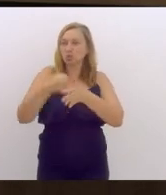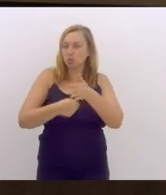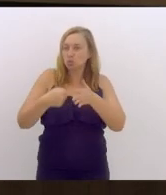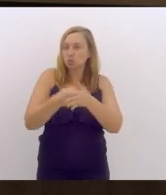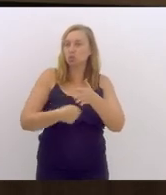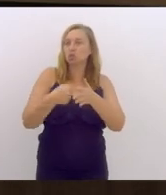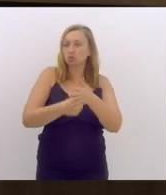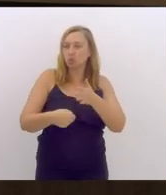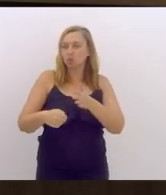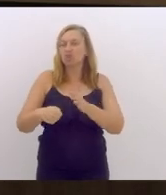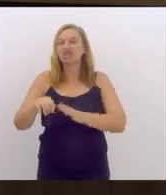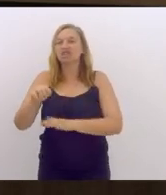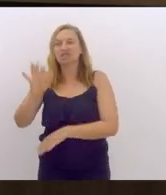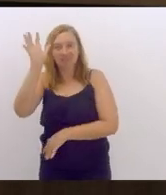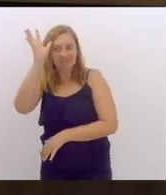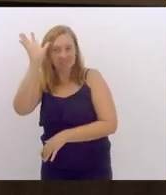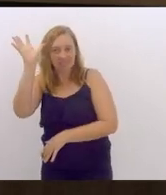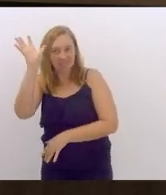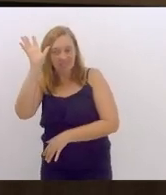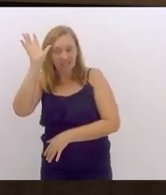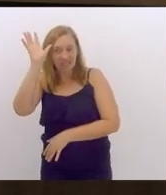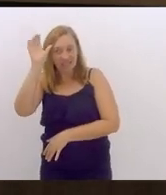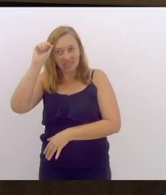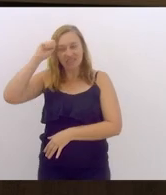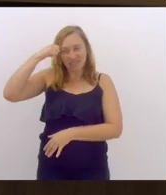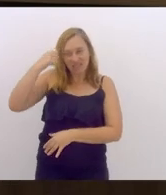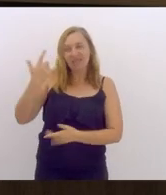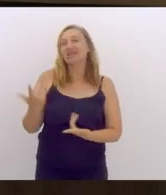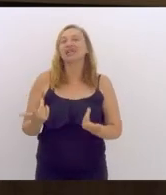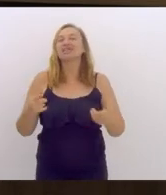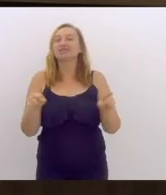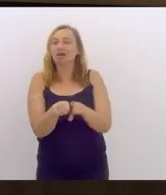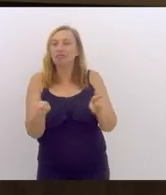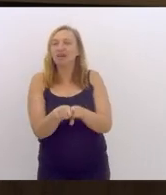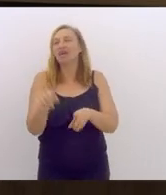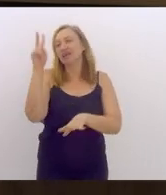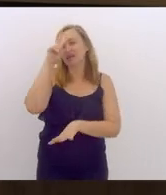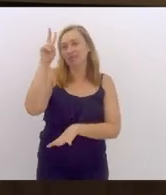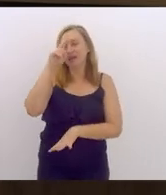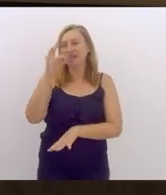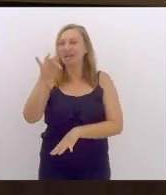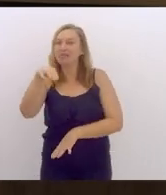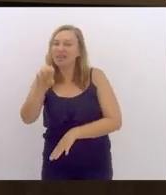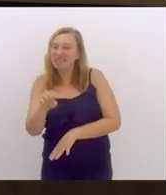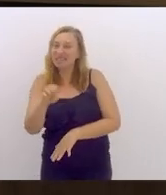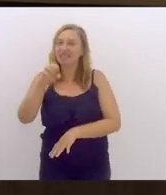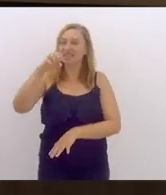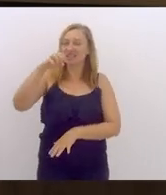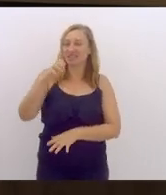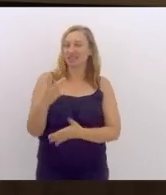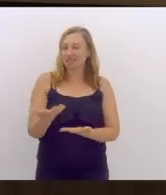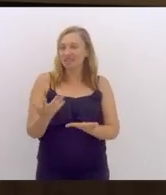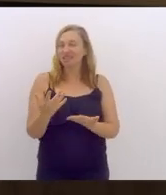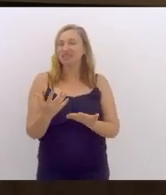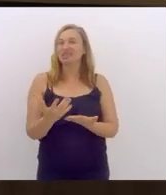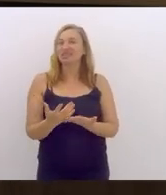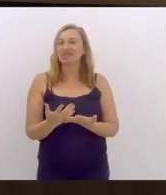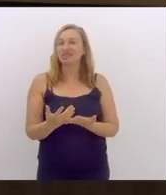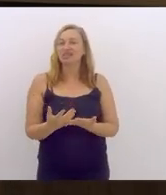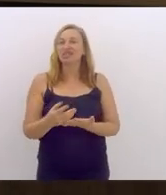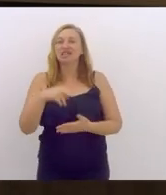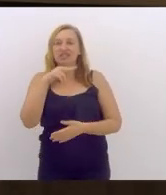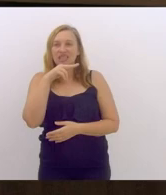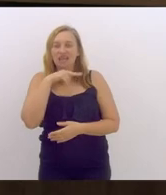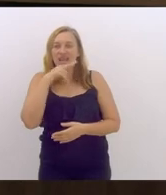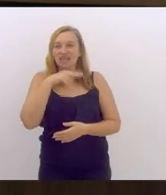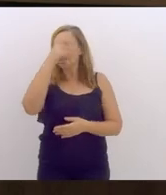negra no pós Abolição importante lembrar também é Clementina de Jesus da Silva neta de